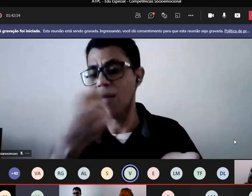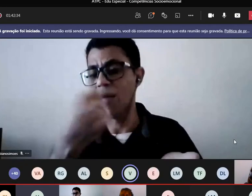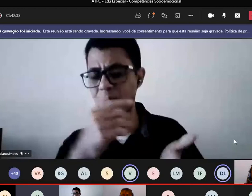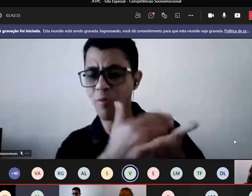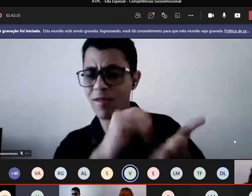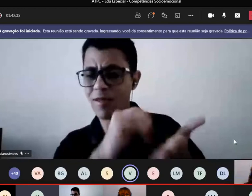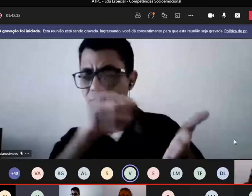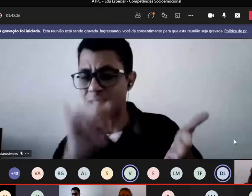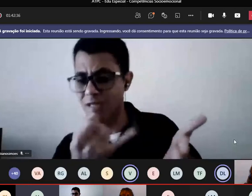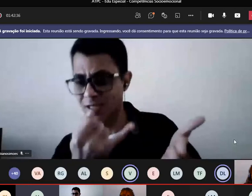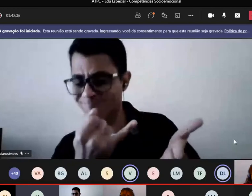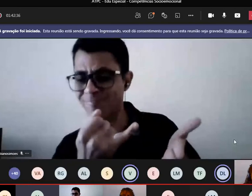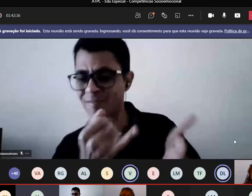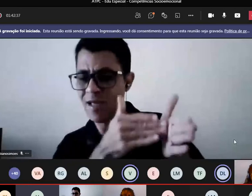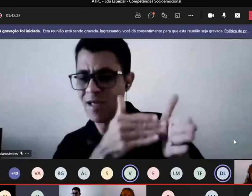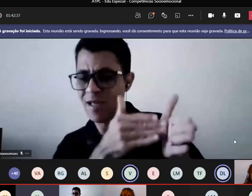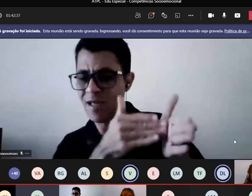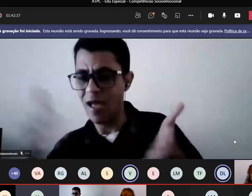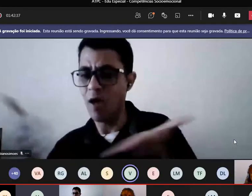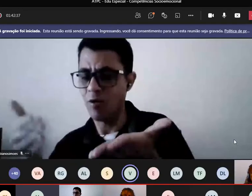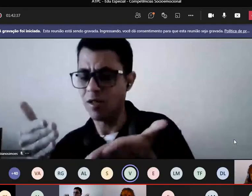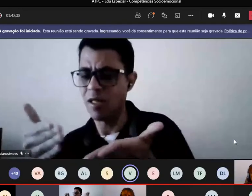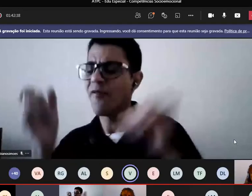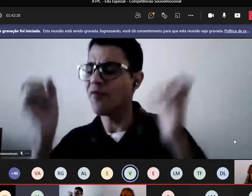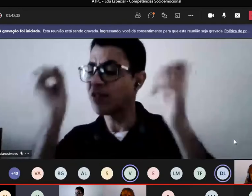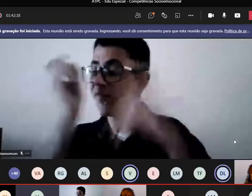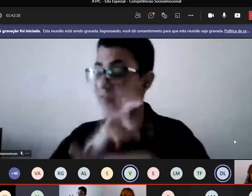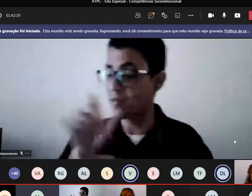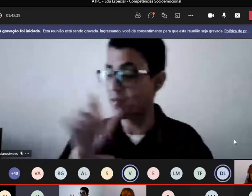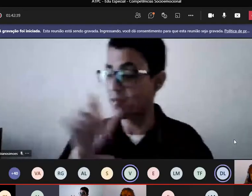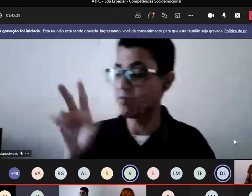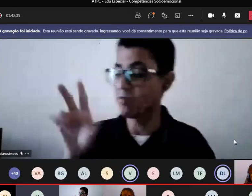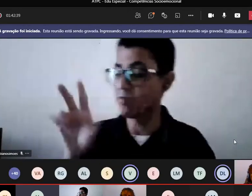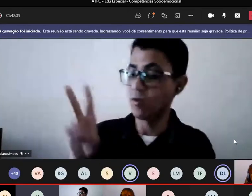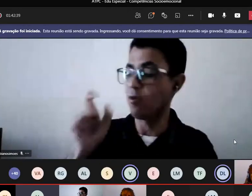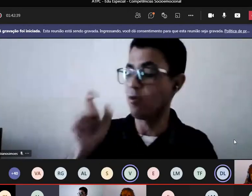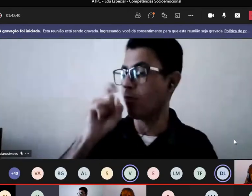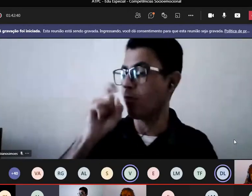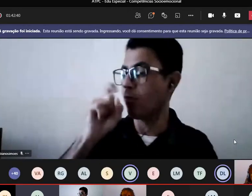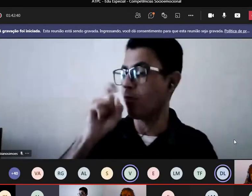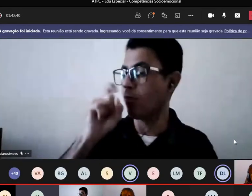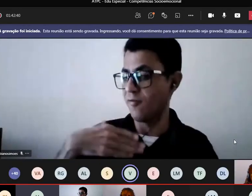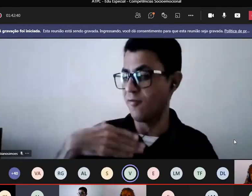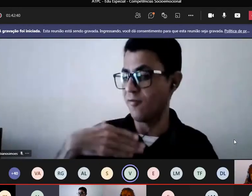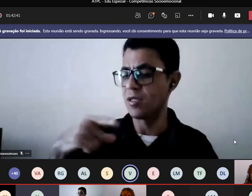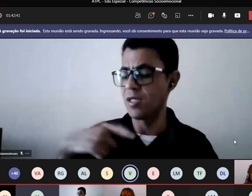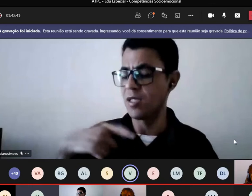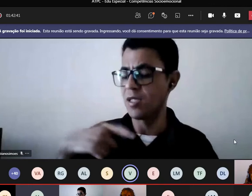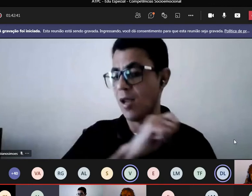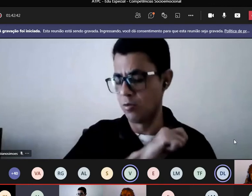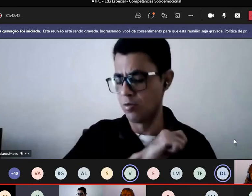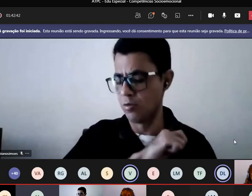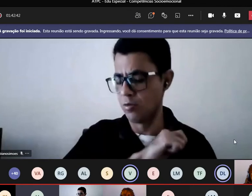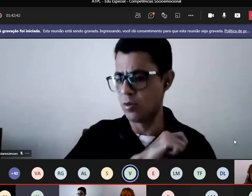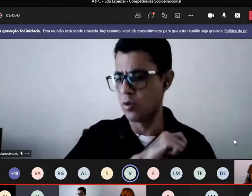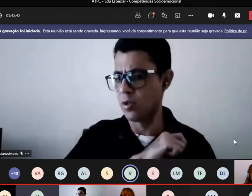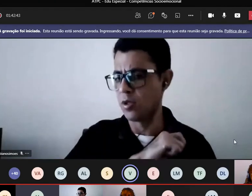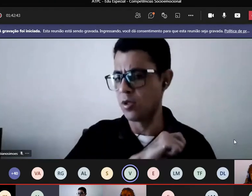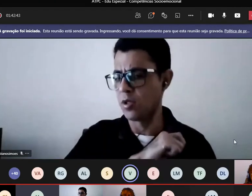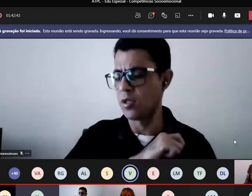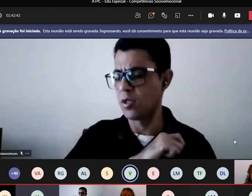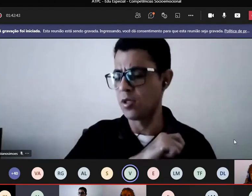janeiro. Aí fica mais difícil ainda para os pais, né? Eu tenho um aluno que ele está com um tumor